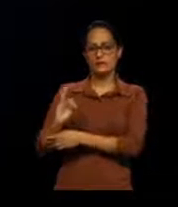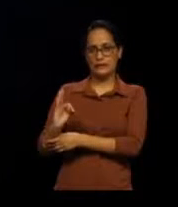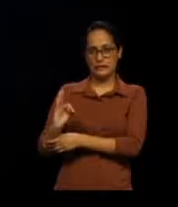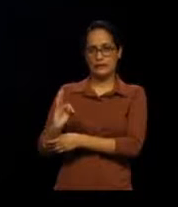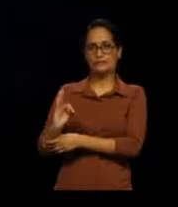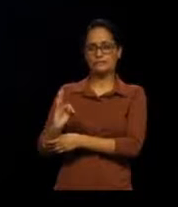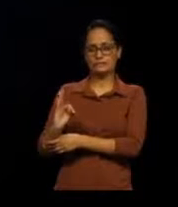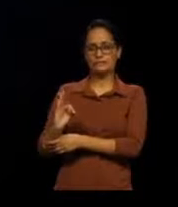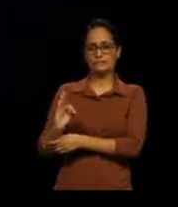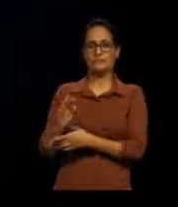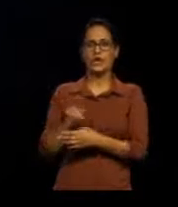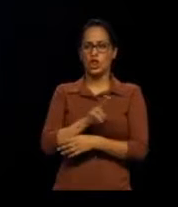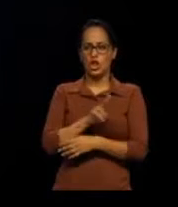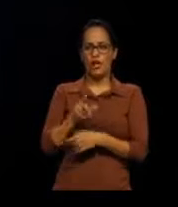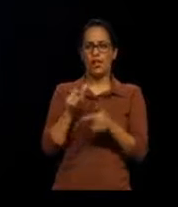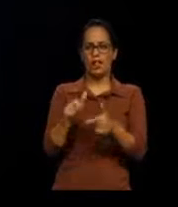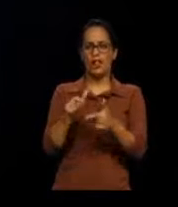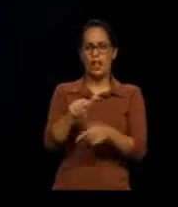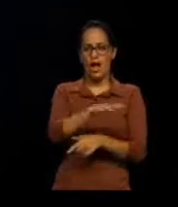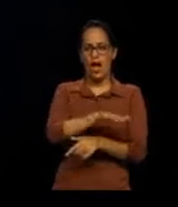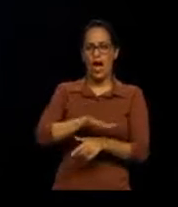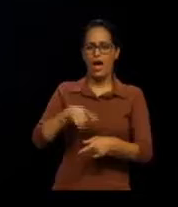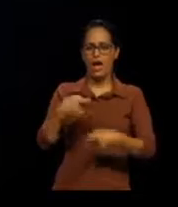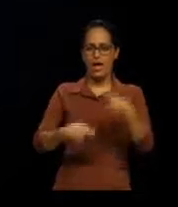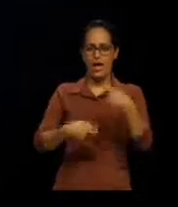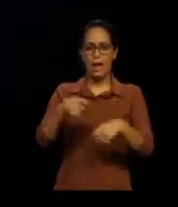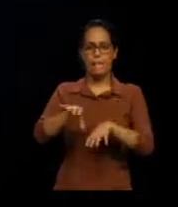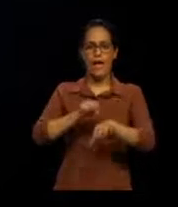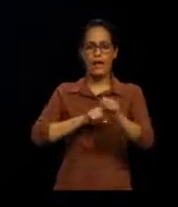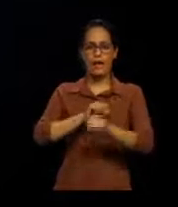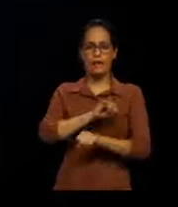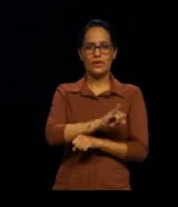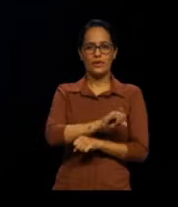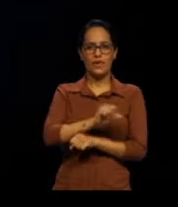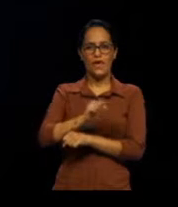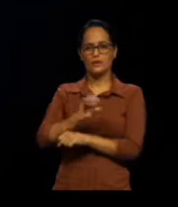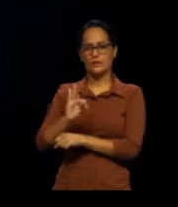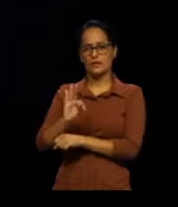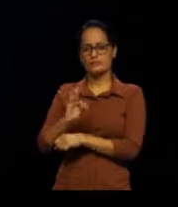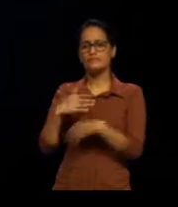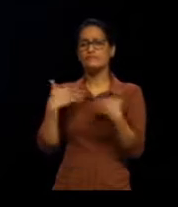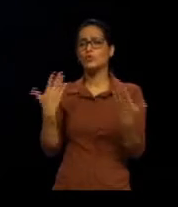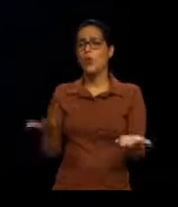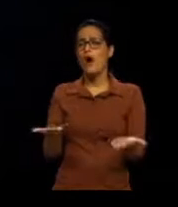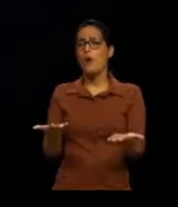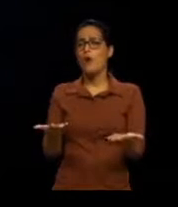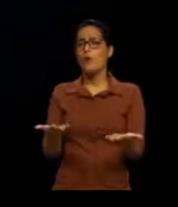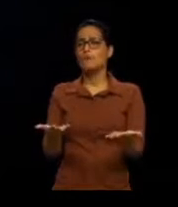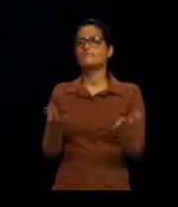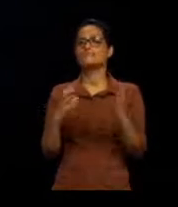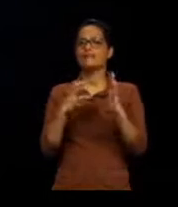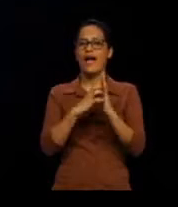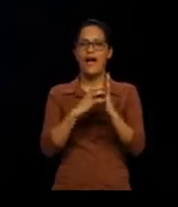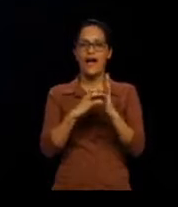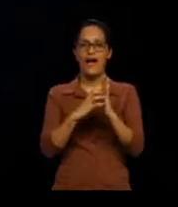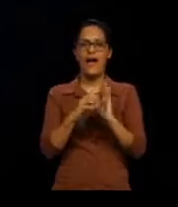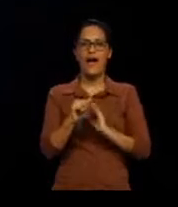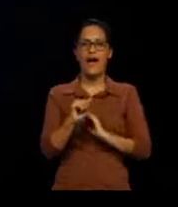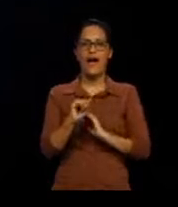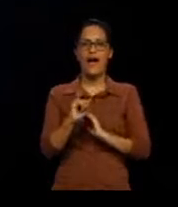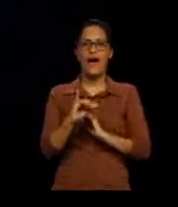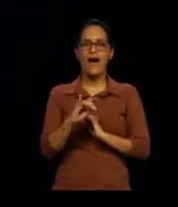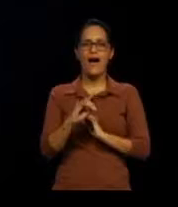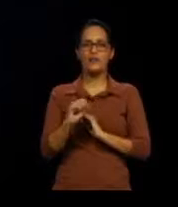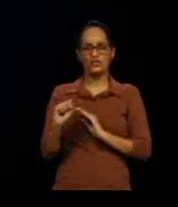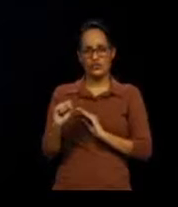como doenças, mas hoje a gente sabe que são infecções. Um exemplo clássico é a AIDS. A pessoa